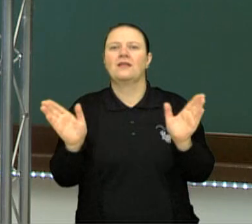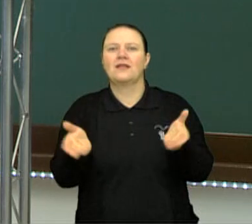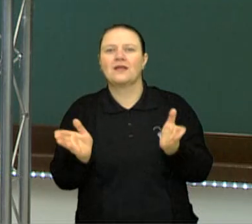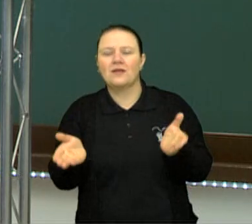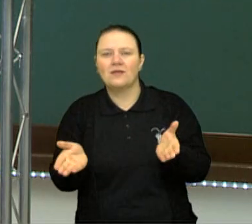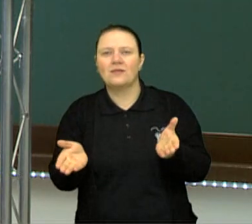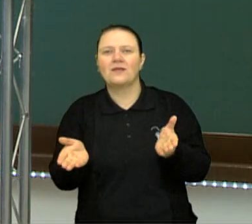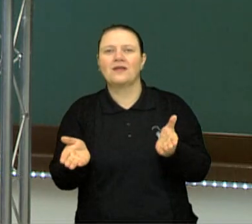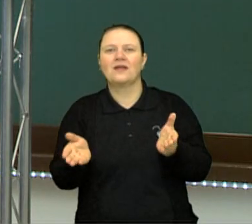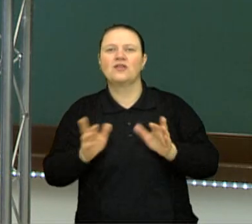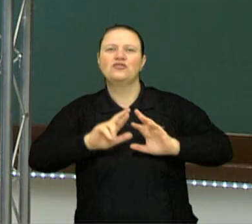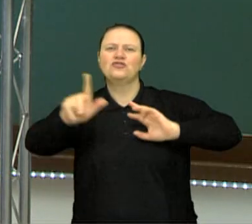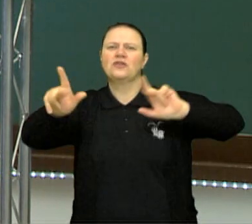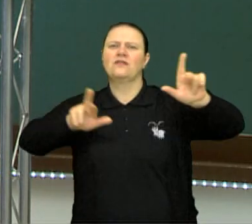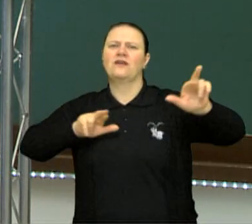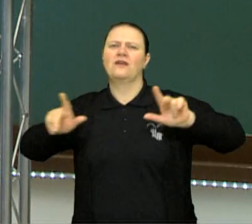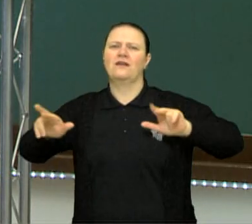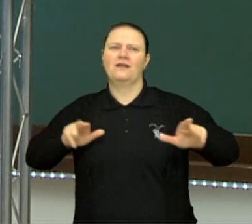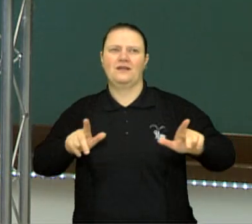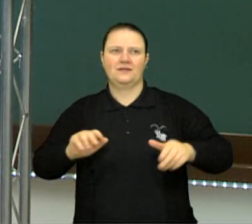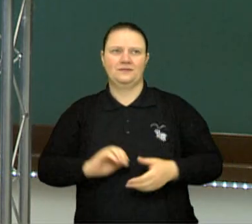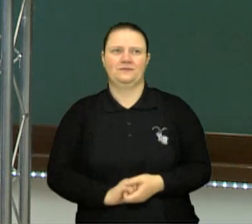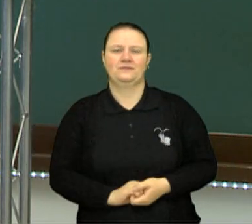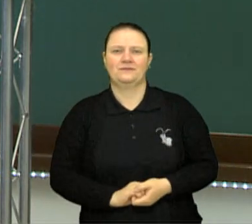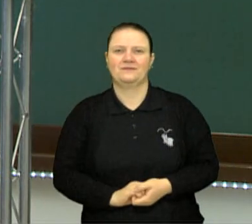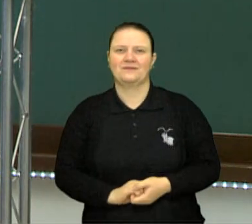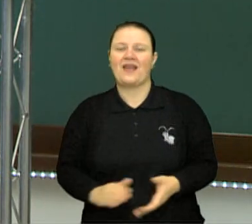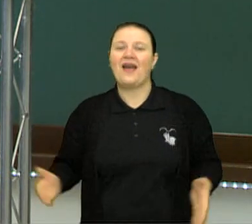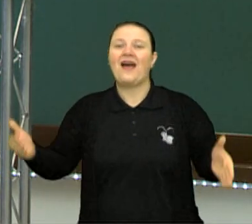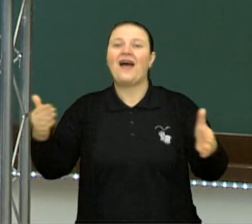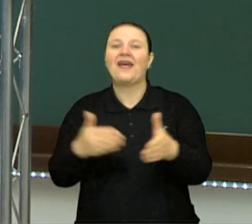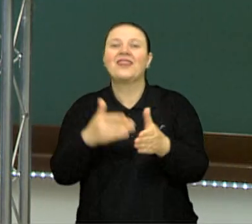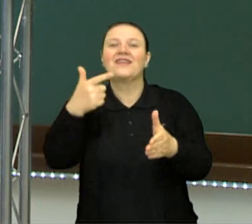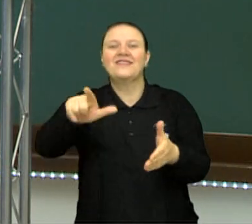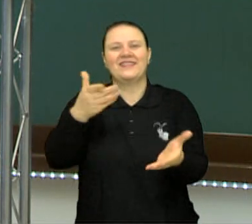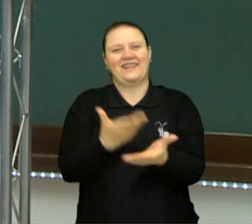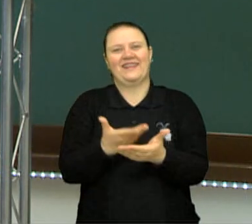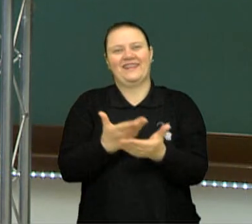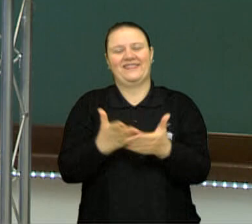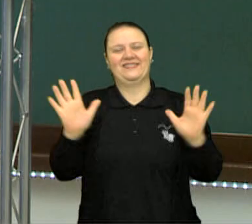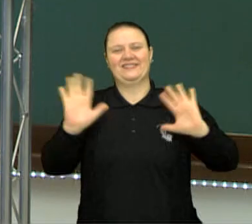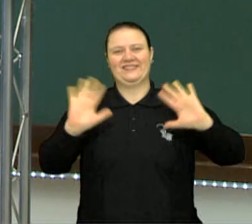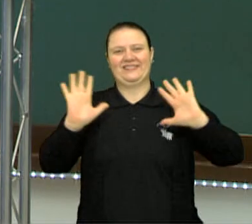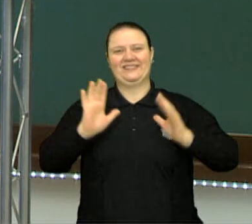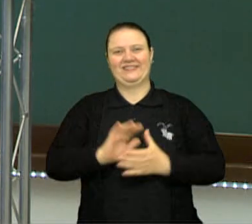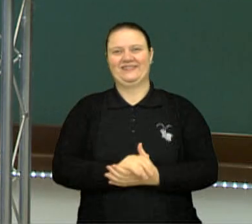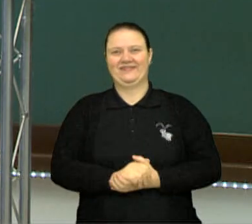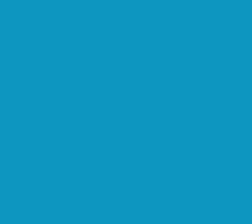diferenças às quais ela se assenta. Até um próximo momento. Até mais!